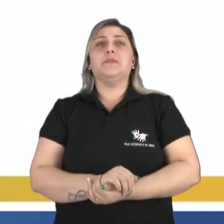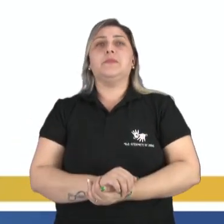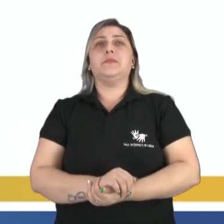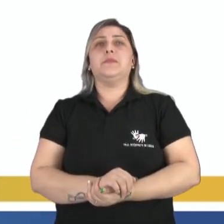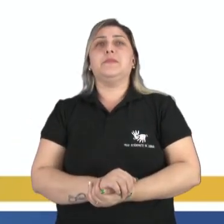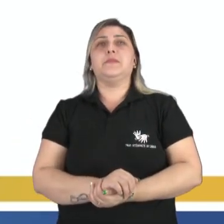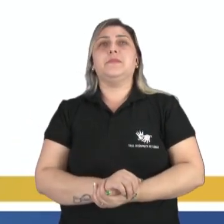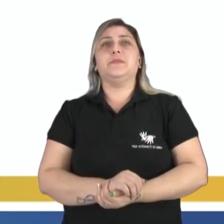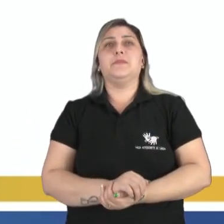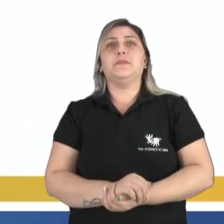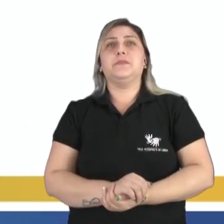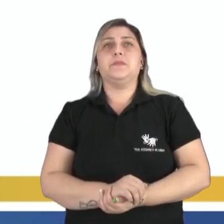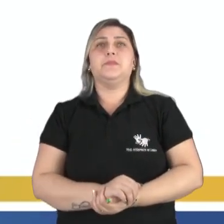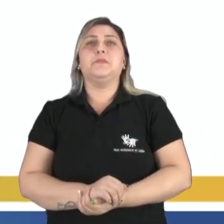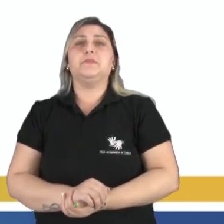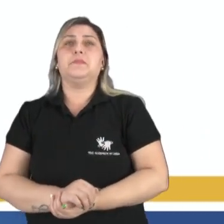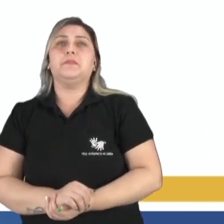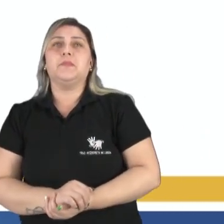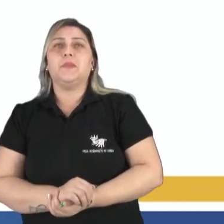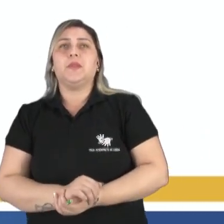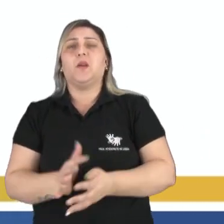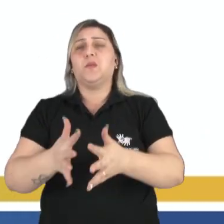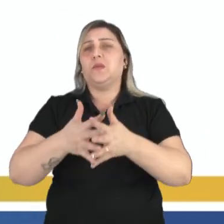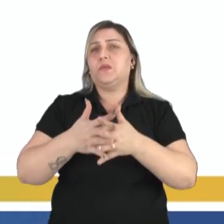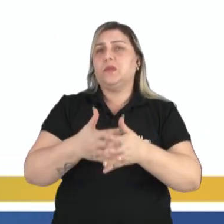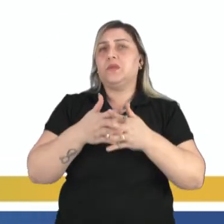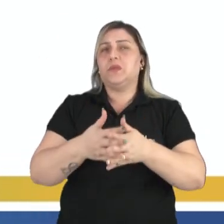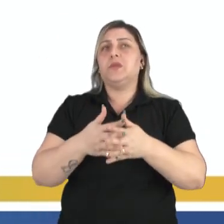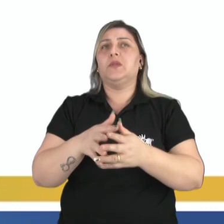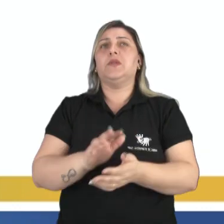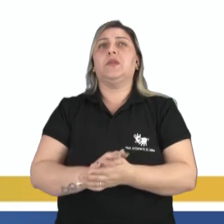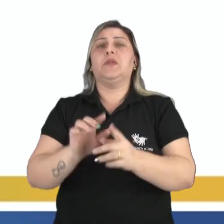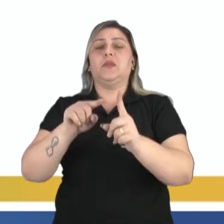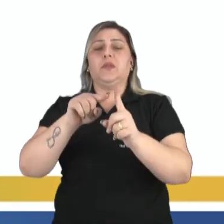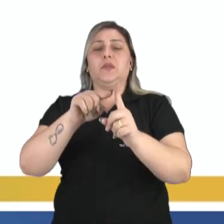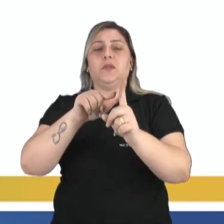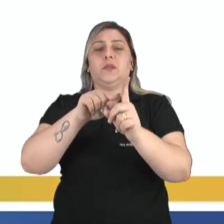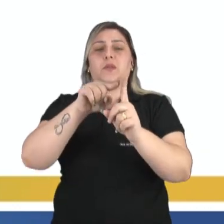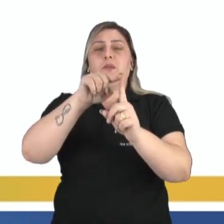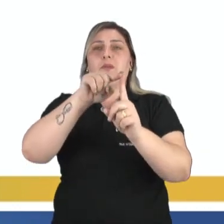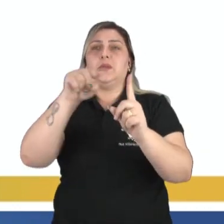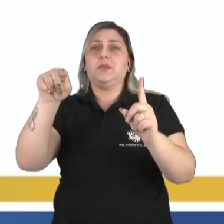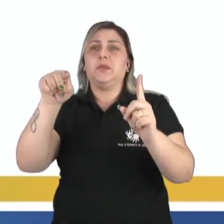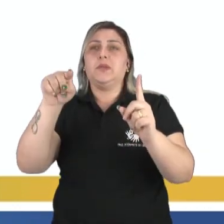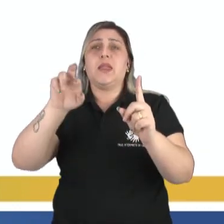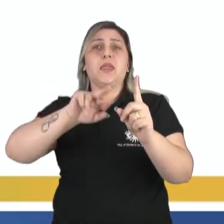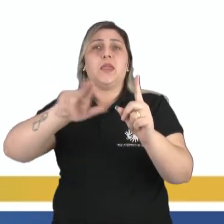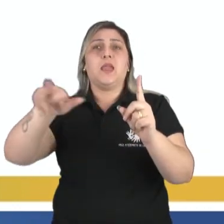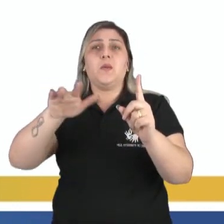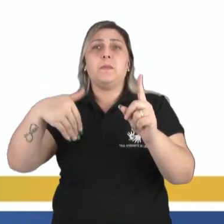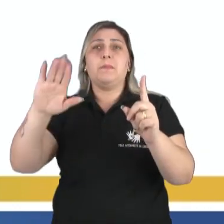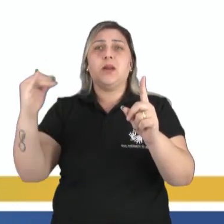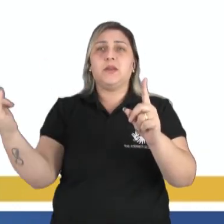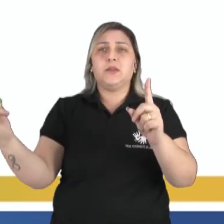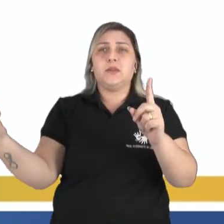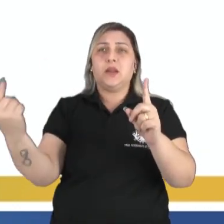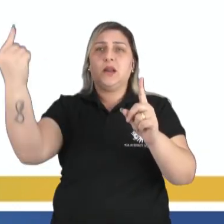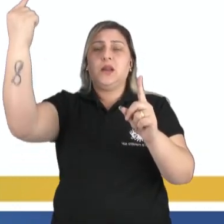pouco inclinado aqui, né? Uma direção meio na diagonal aqui, tá? Só que isso não é no ponto mais alto